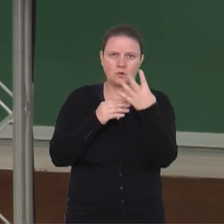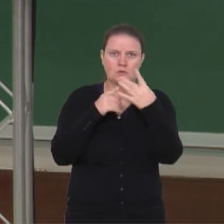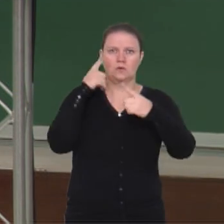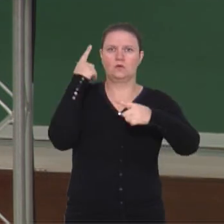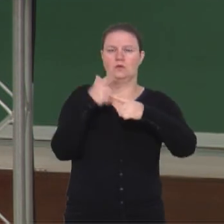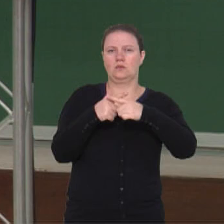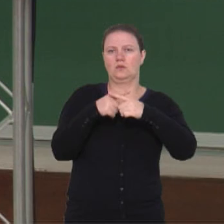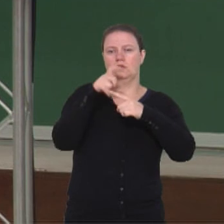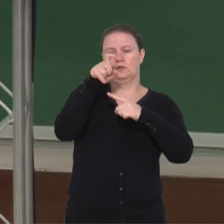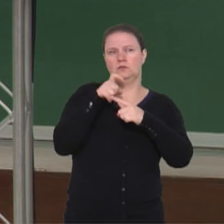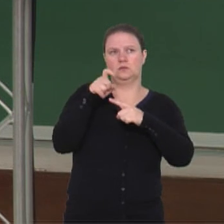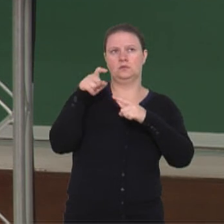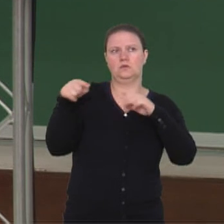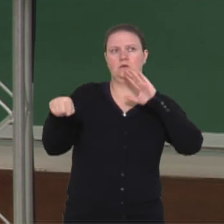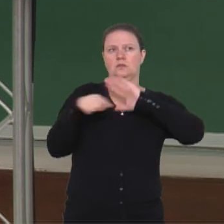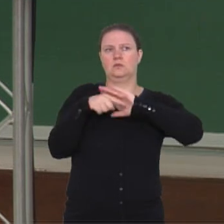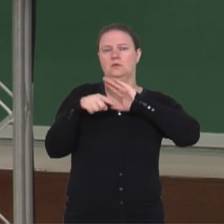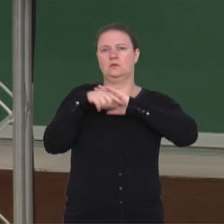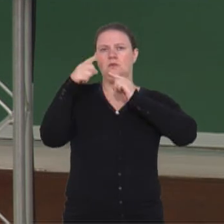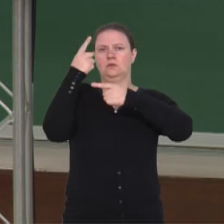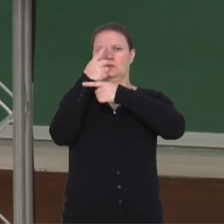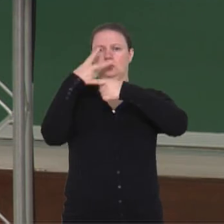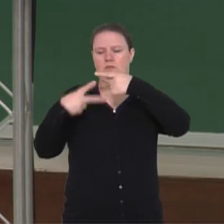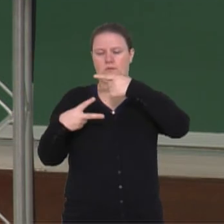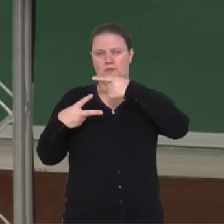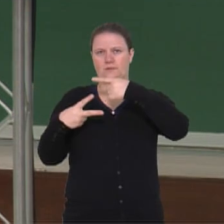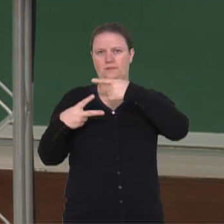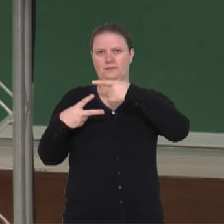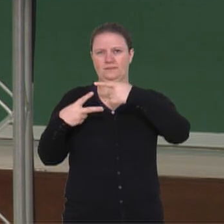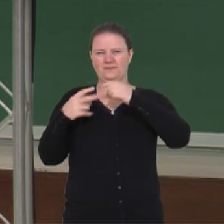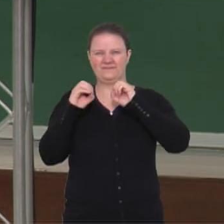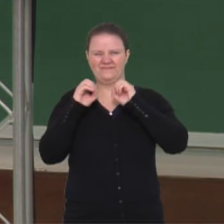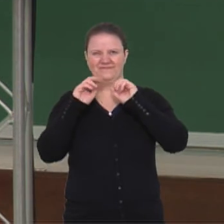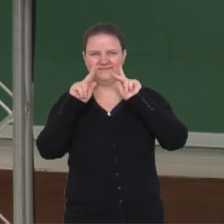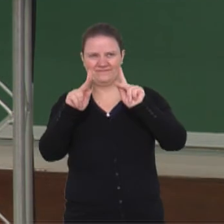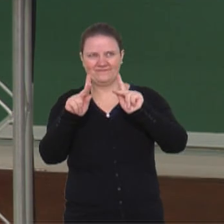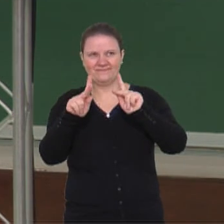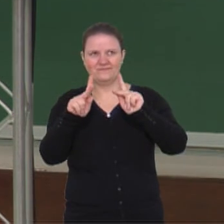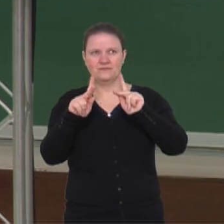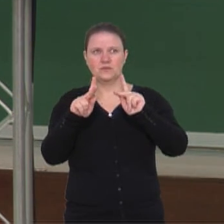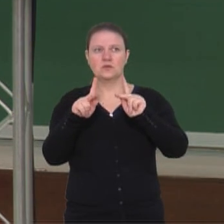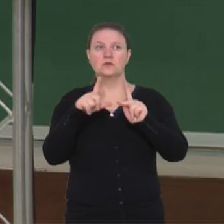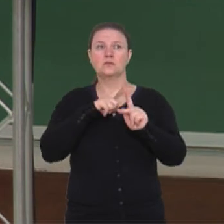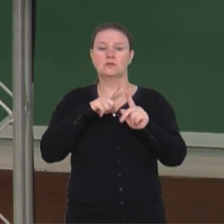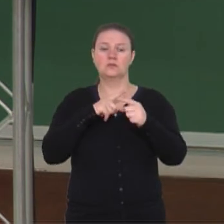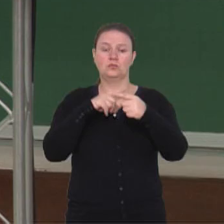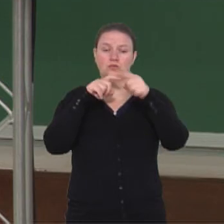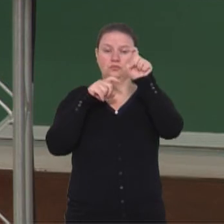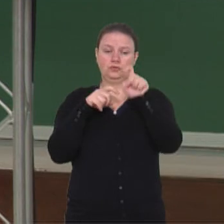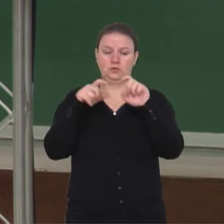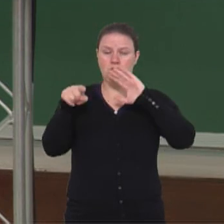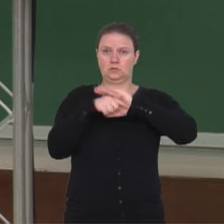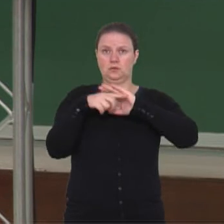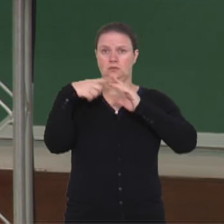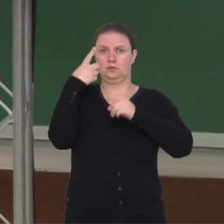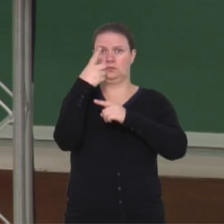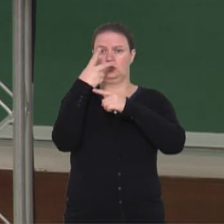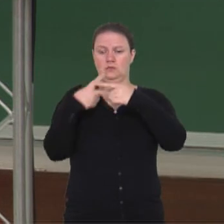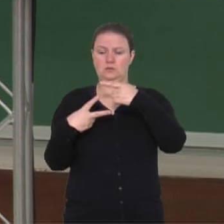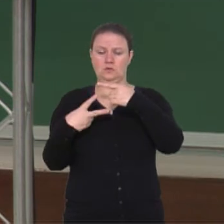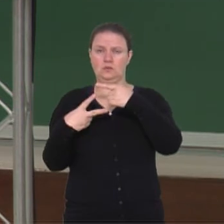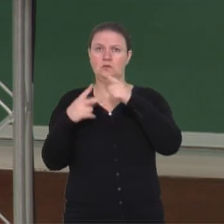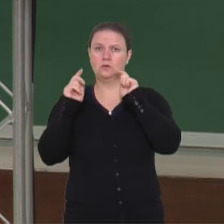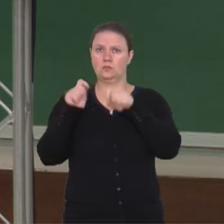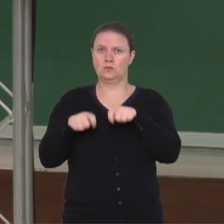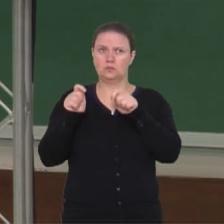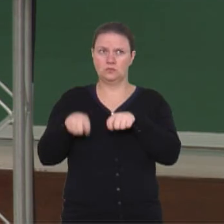vezes x menos meio, x menos meio. Beleza? Olha, x menos meio vezes x menos meio poderia